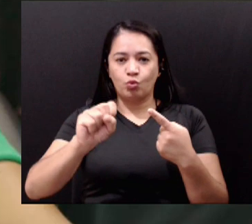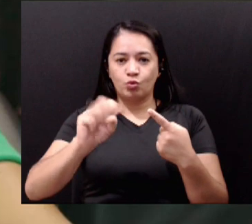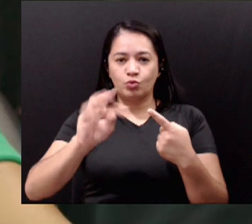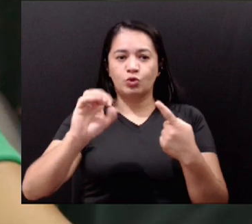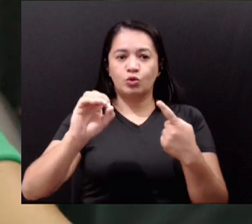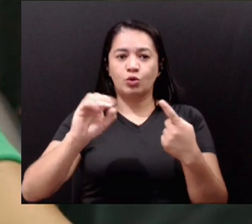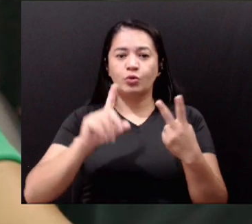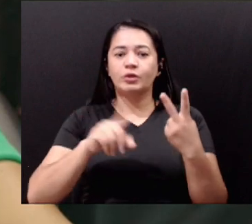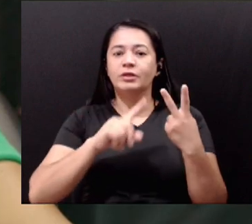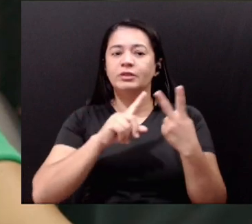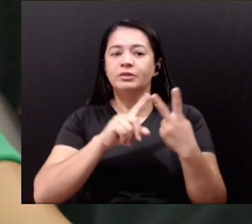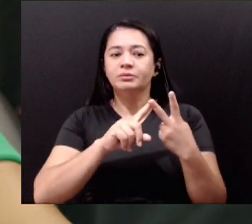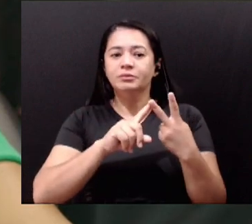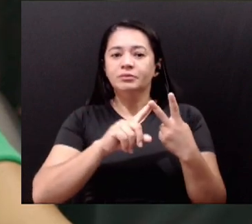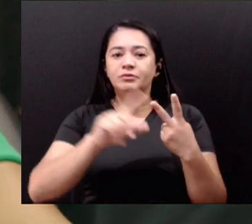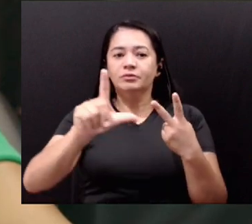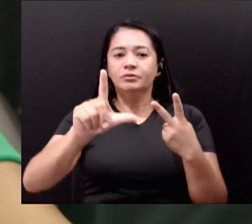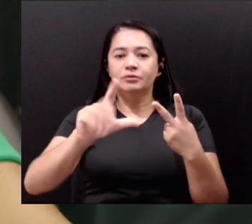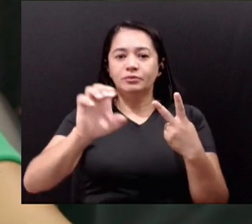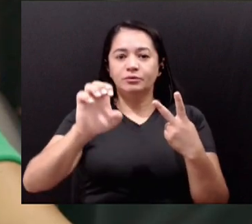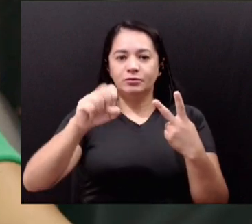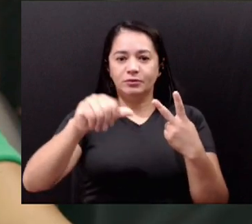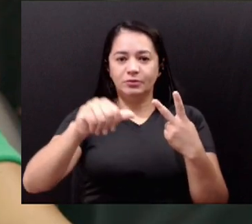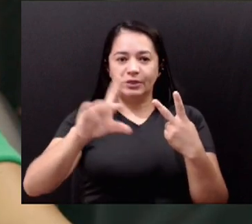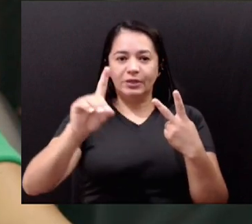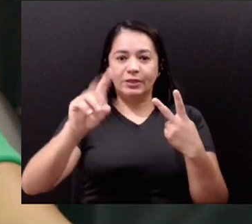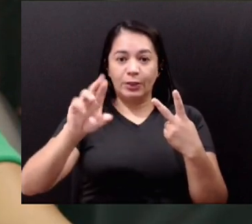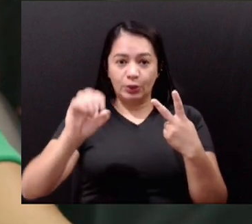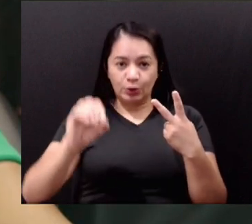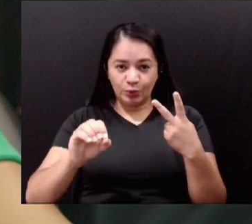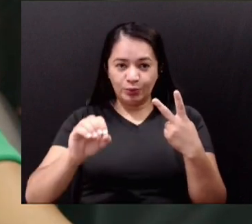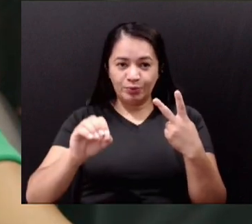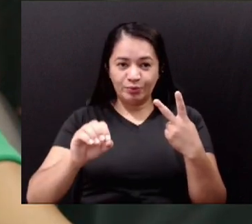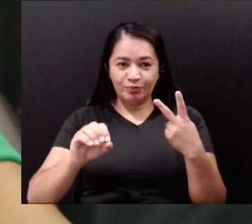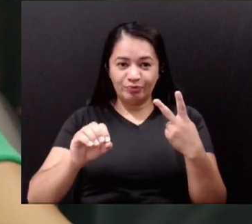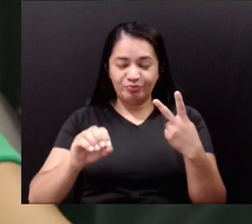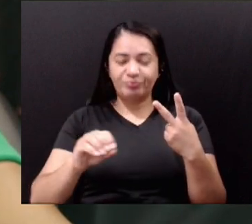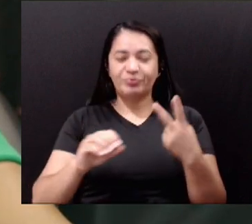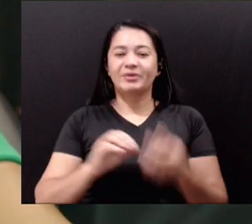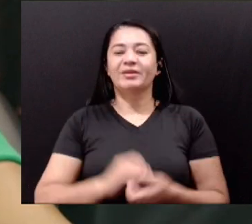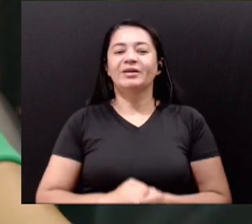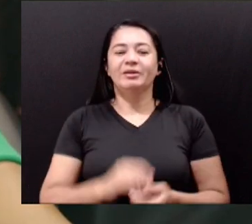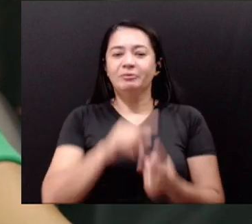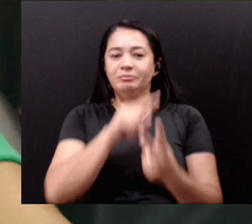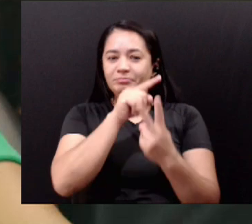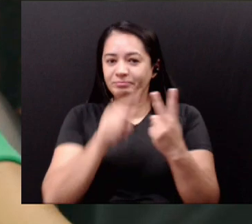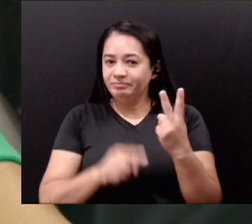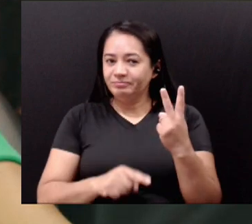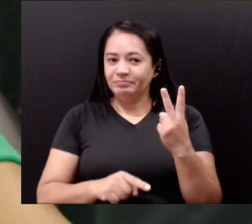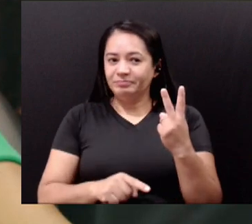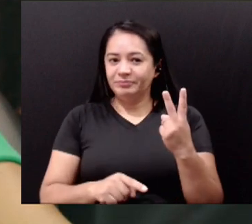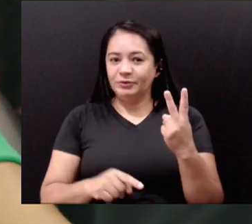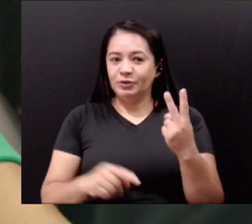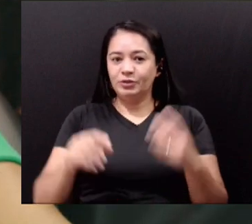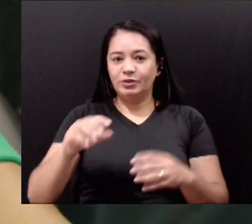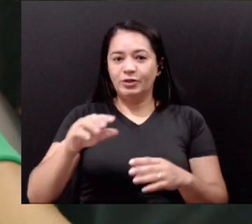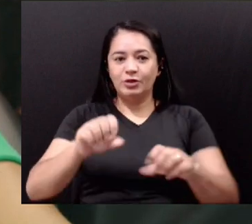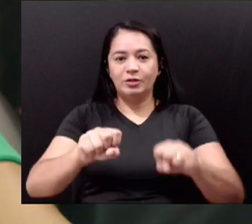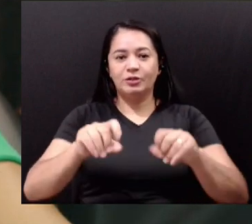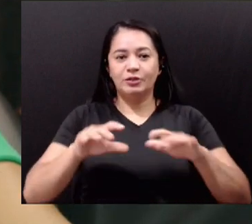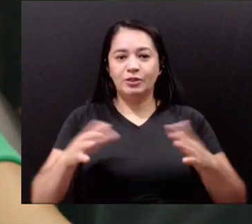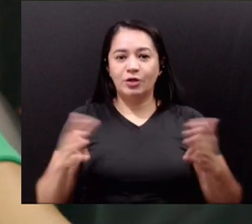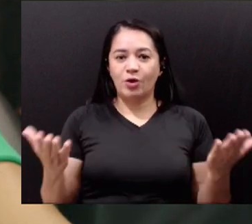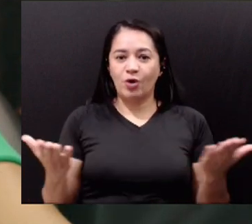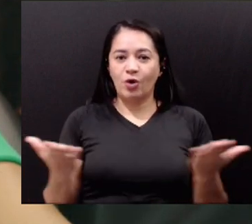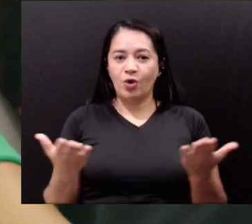e Leandro Carpegiani Dias da Silva. A solenidade será hoje às 18 horas no